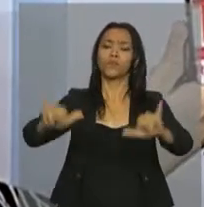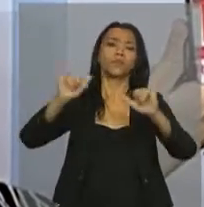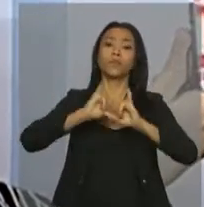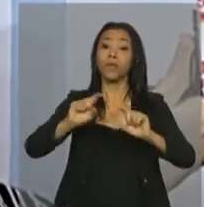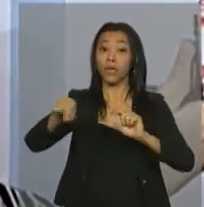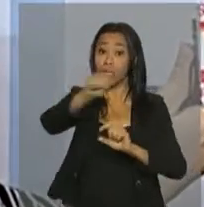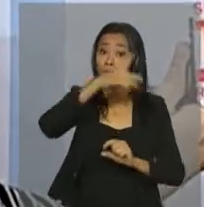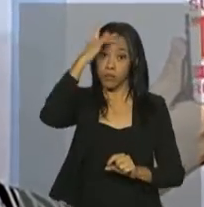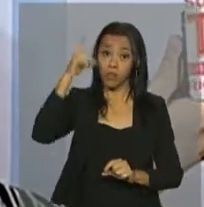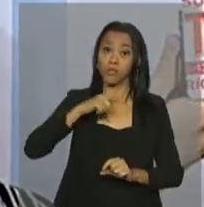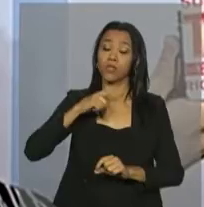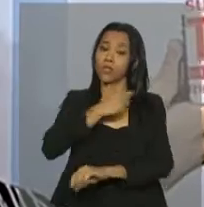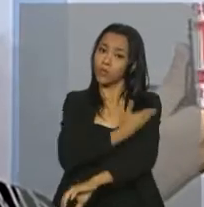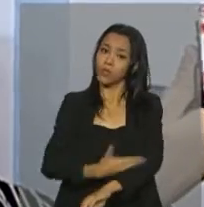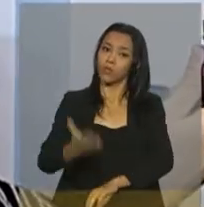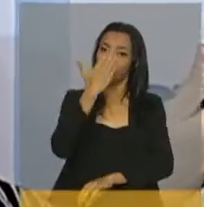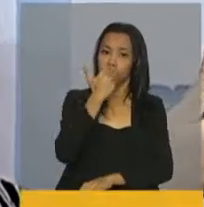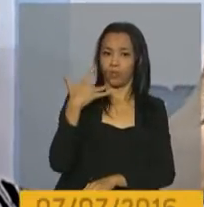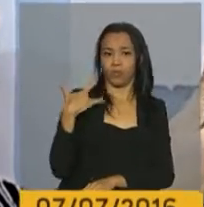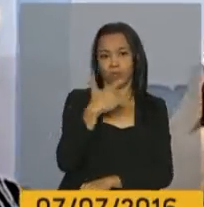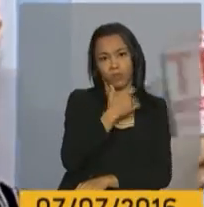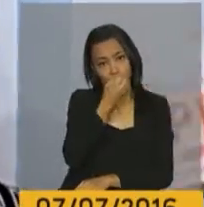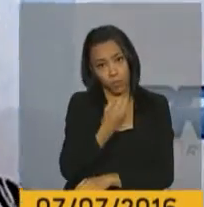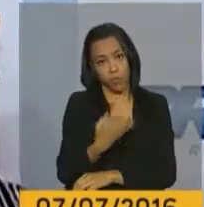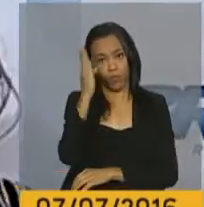alimentares acho que isso é muito bom para o brasil